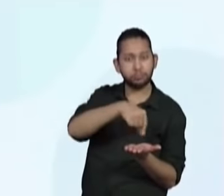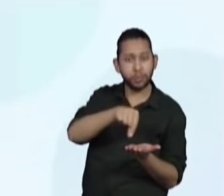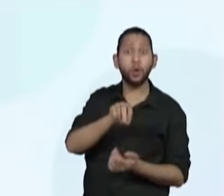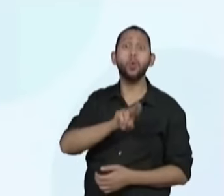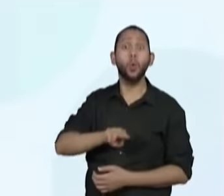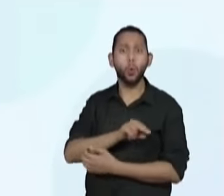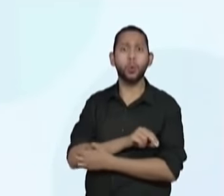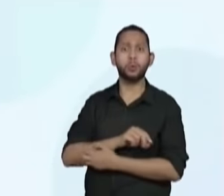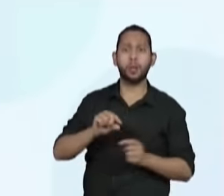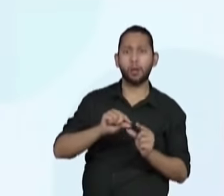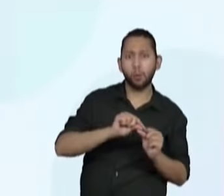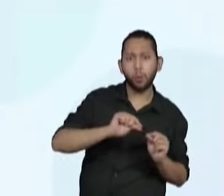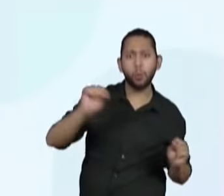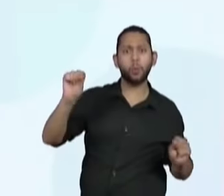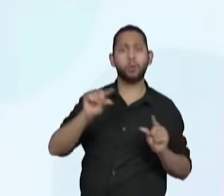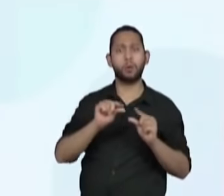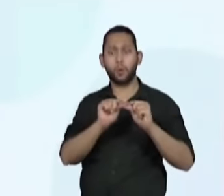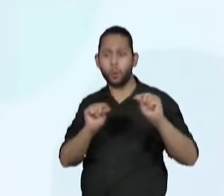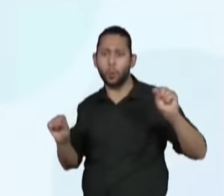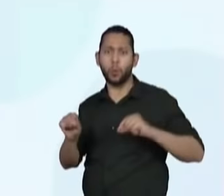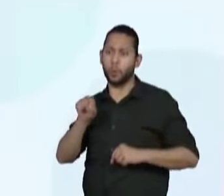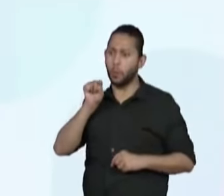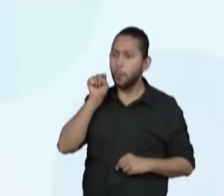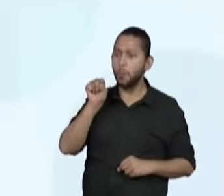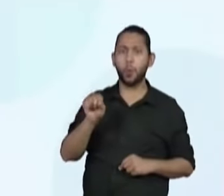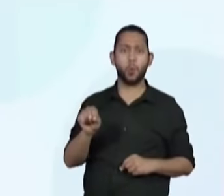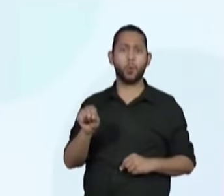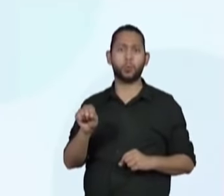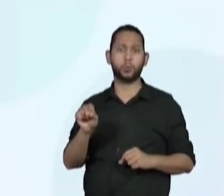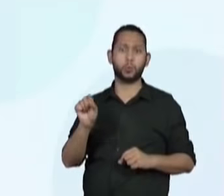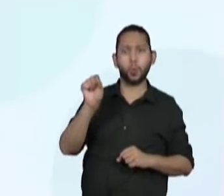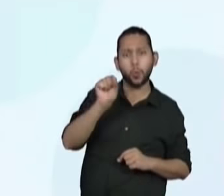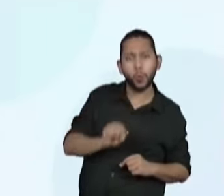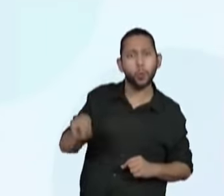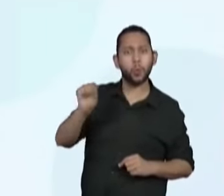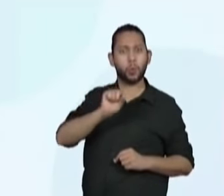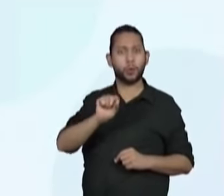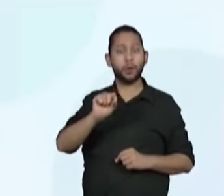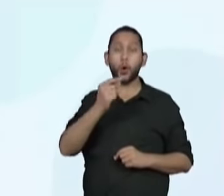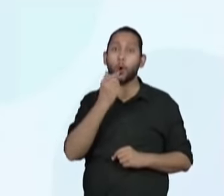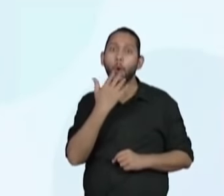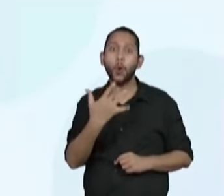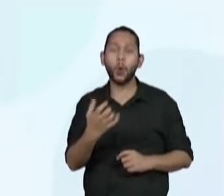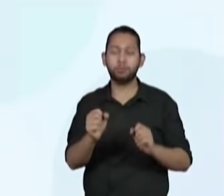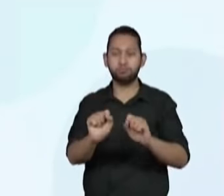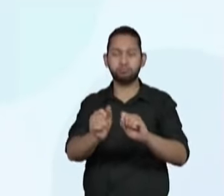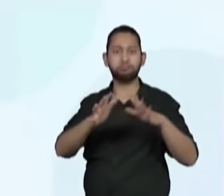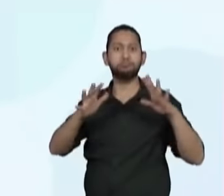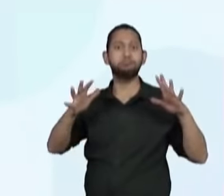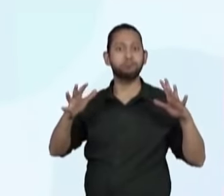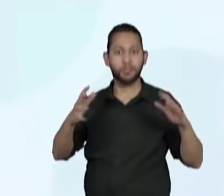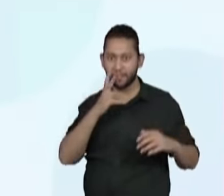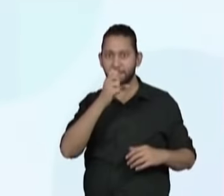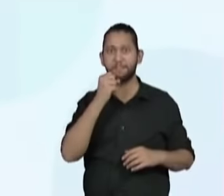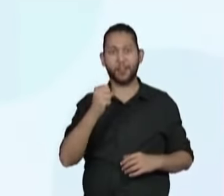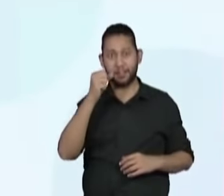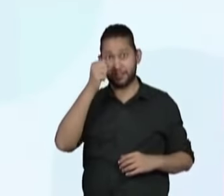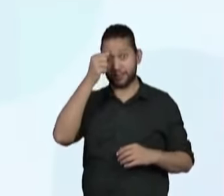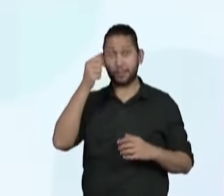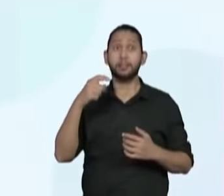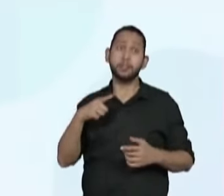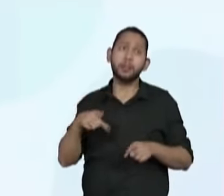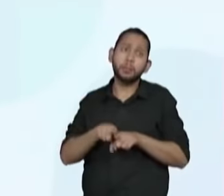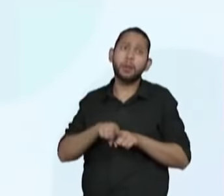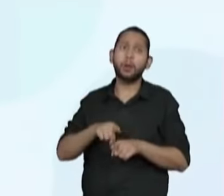pontos, formas geométricas regulares, irregulares, né, além de uma paleta de cores muito vibrantes. As vanguardas artísticas